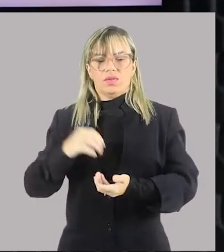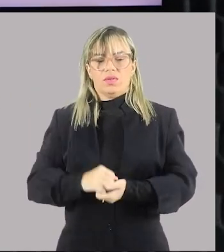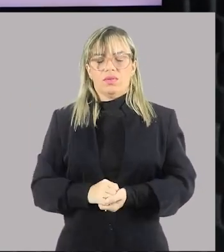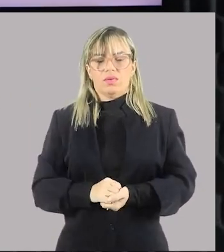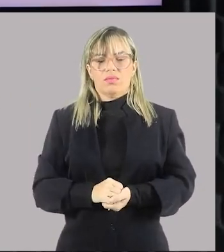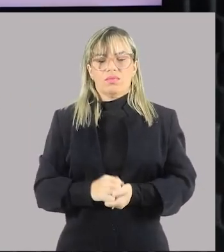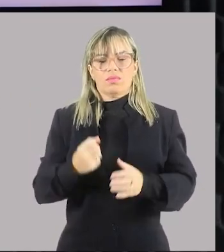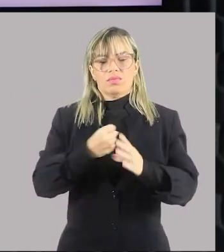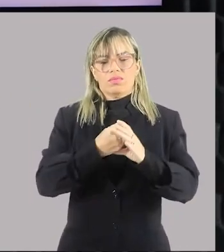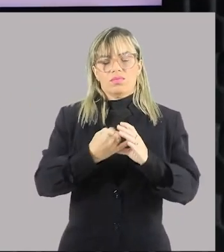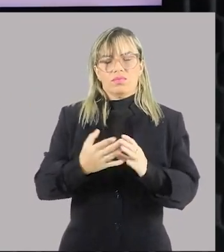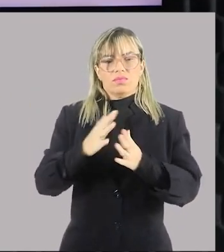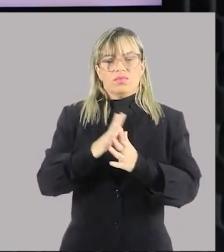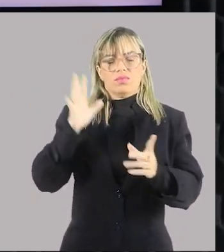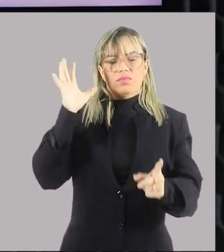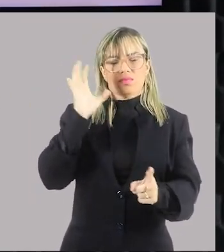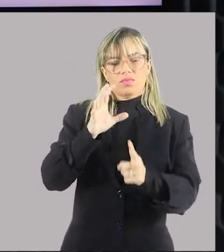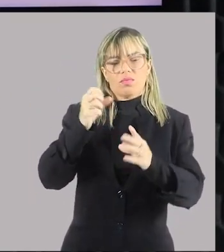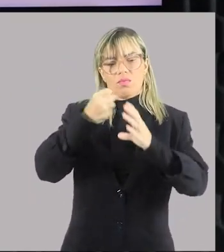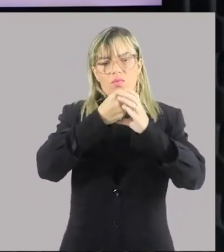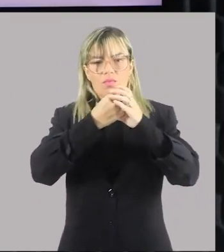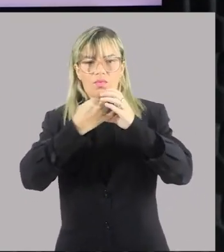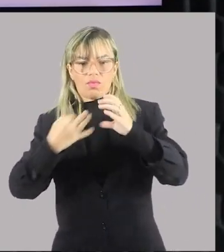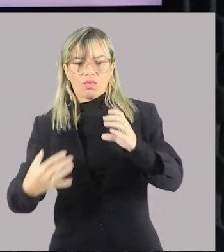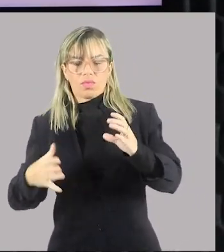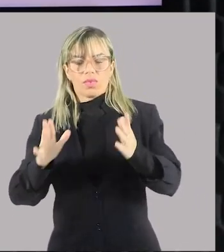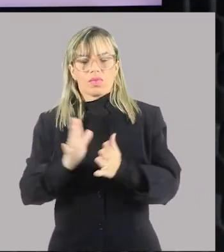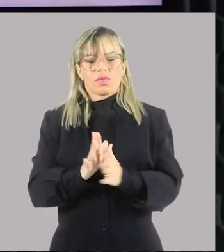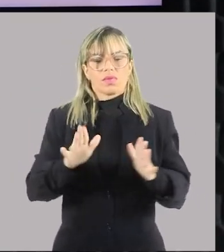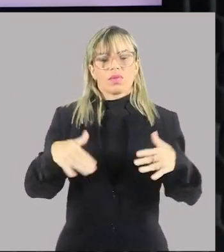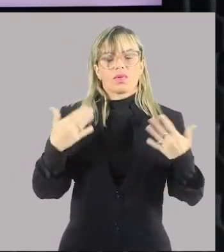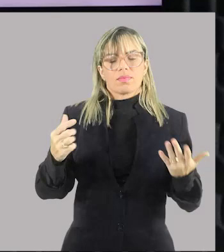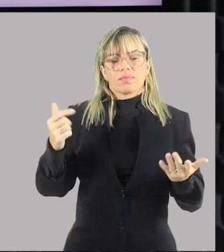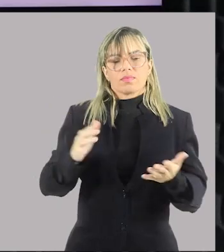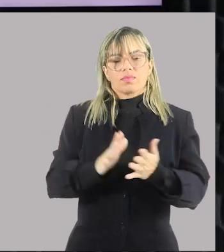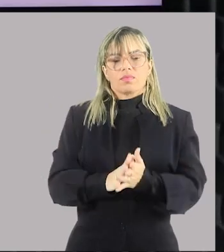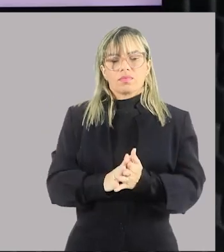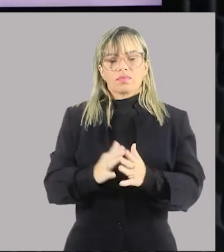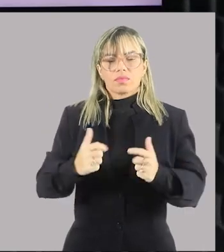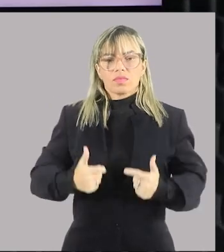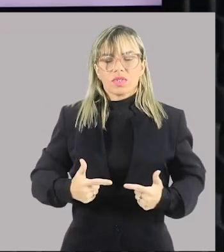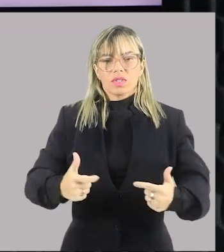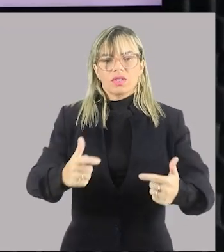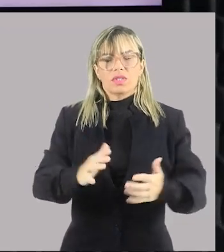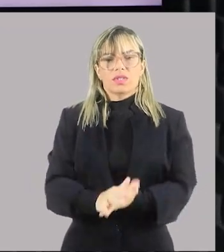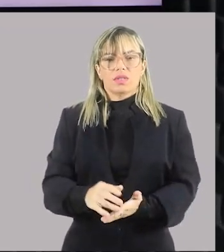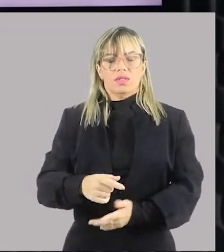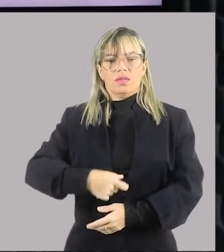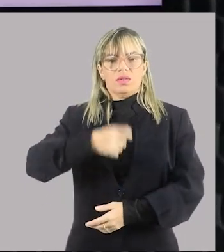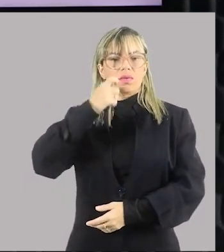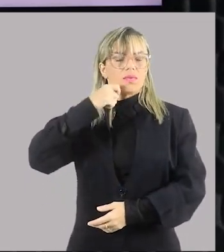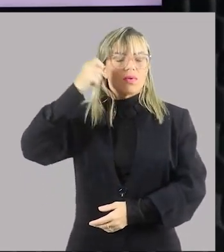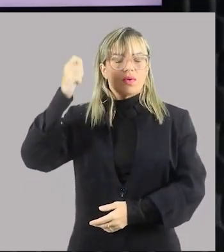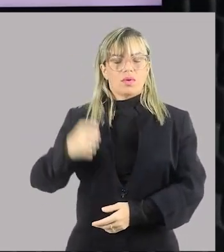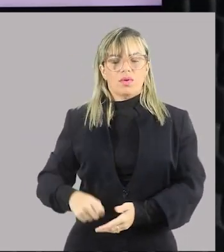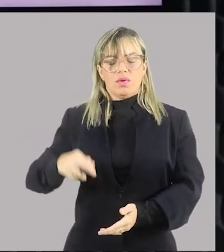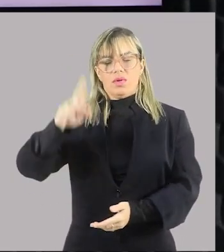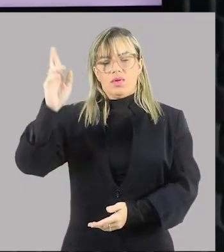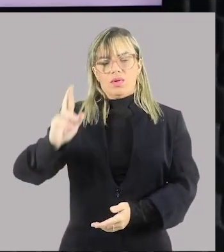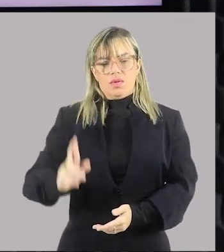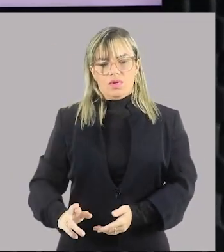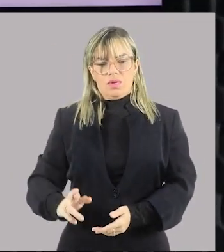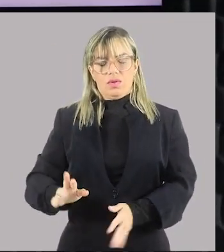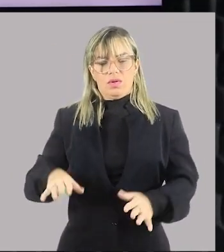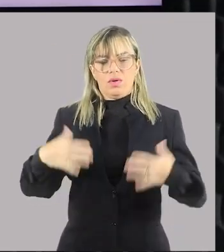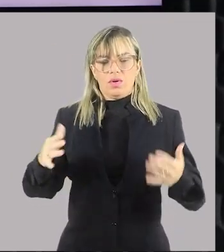eles acabam contribuindo e caracterizando. A guerra entre Rússia e Ucrânia, só um outro exemplo,